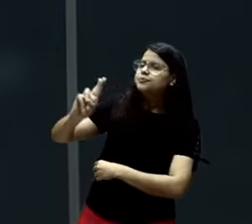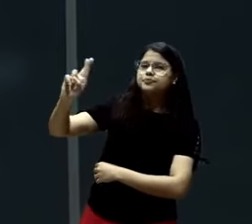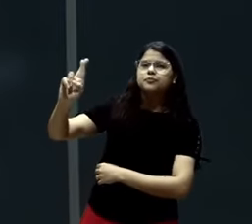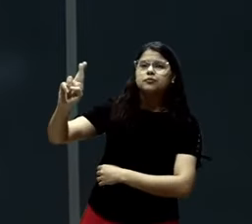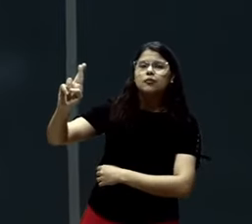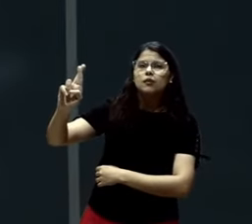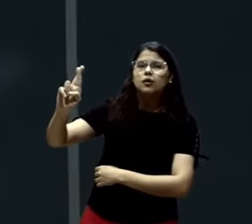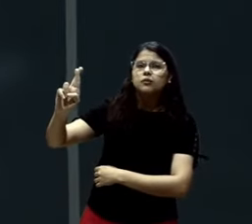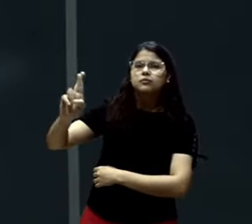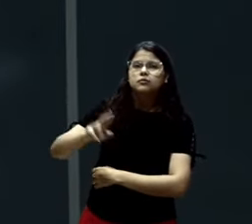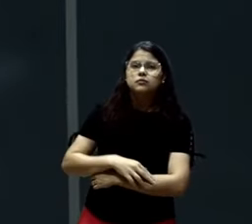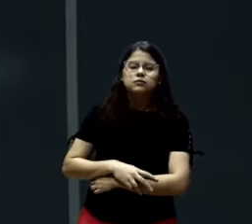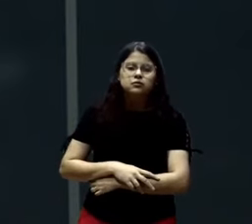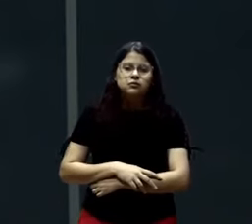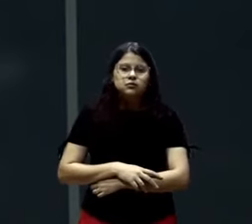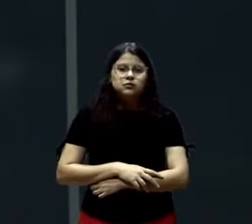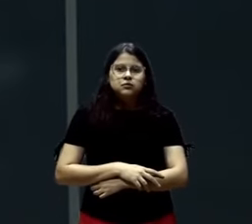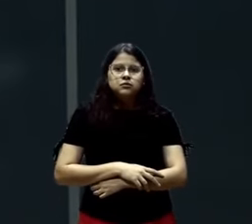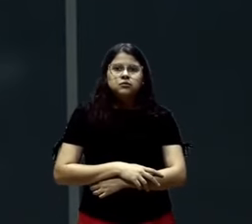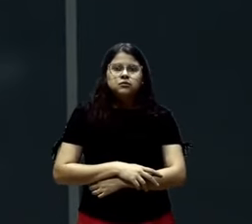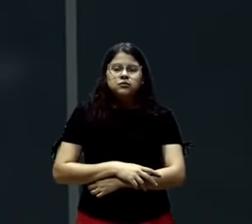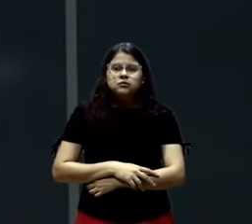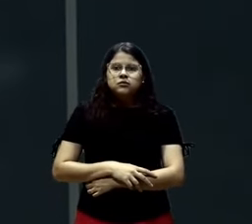Moisés. Coloca o versículo 13, por favor.